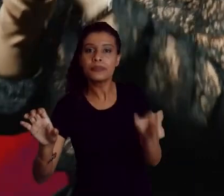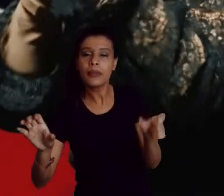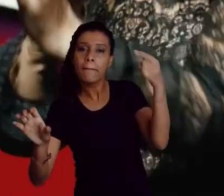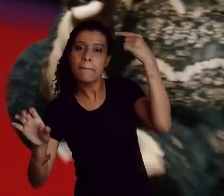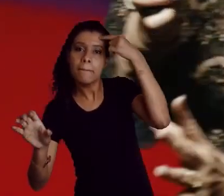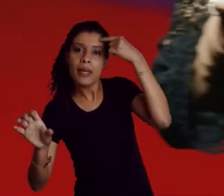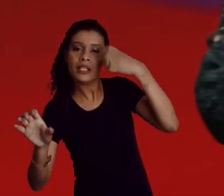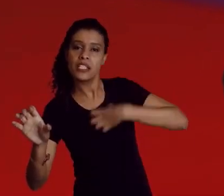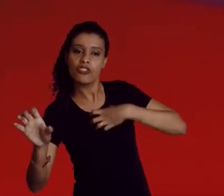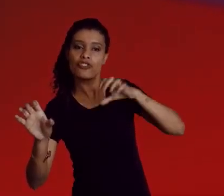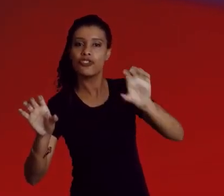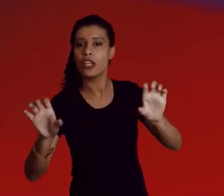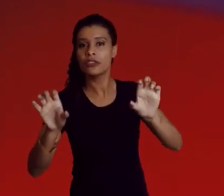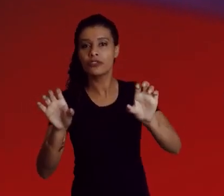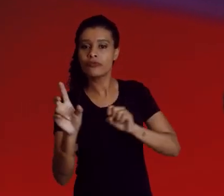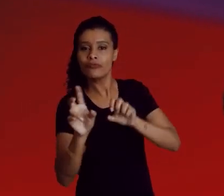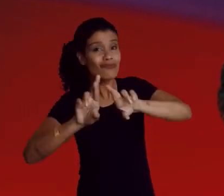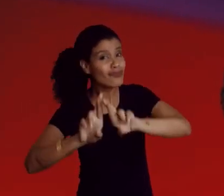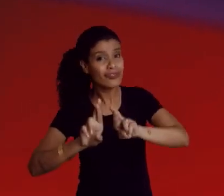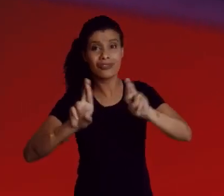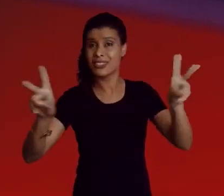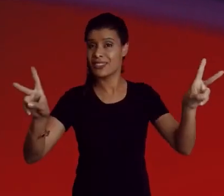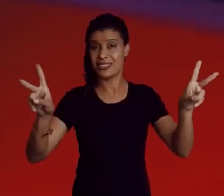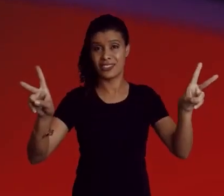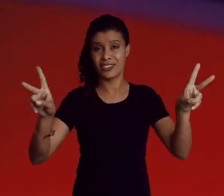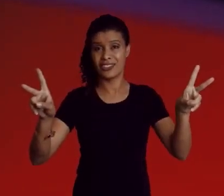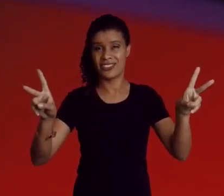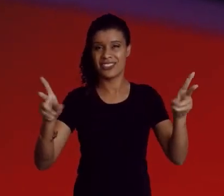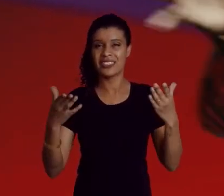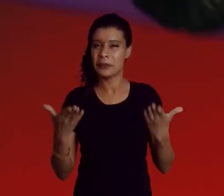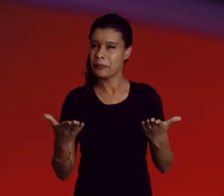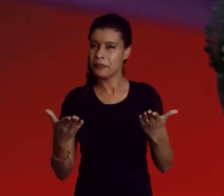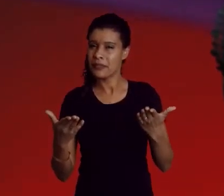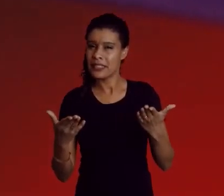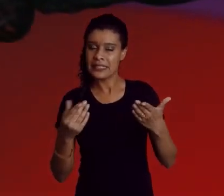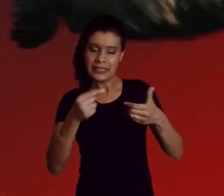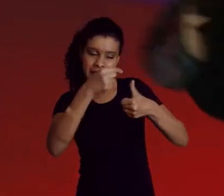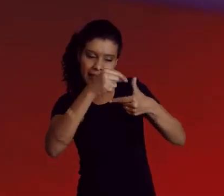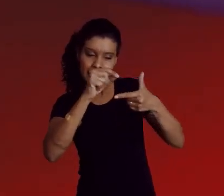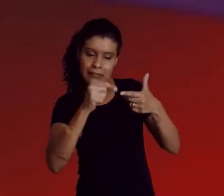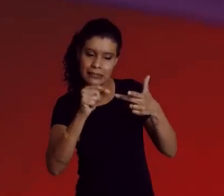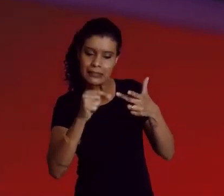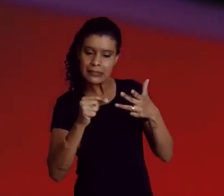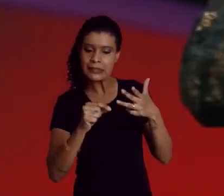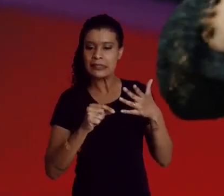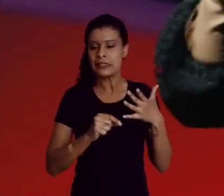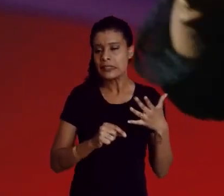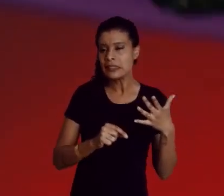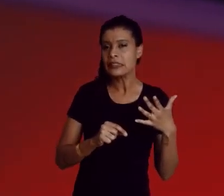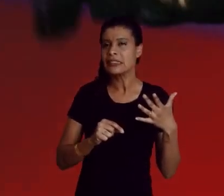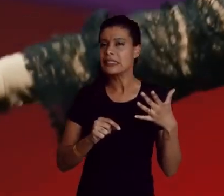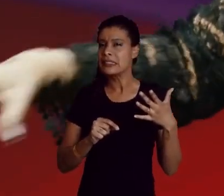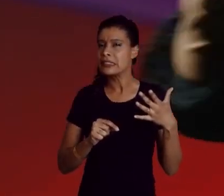Semelhança, entender as diferenças. Na sua lista, se o que você precisa é entender e aceitar a história